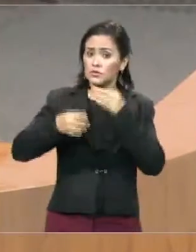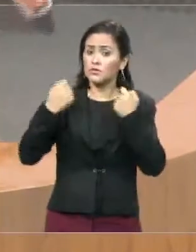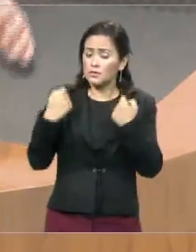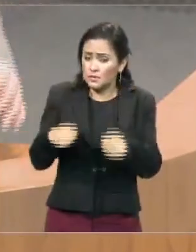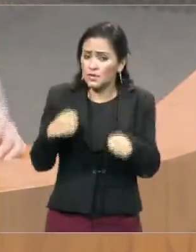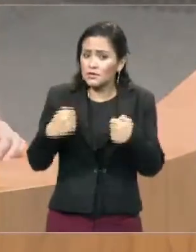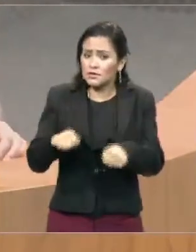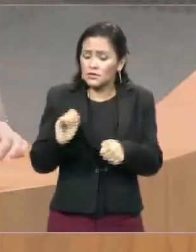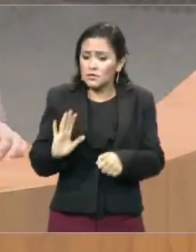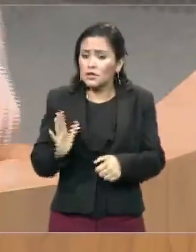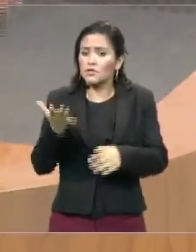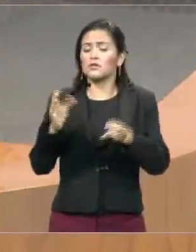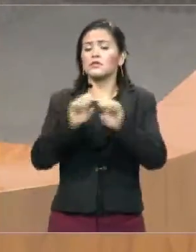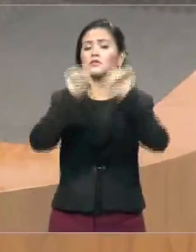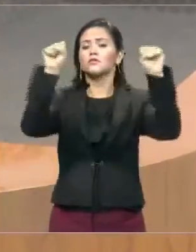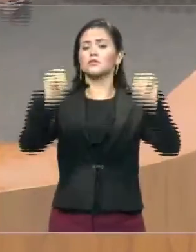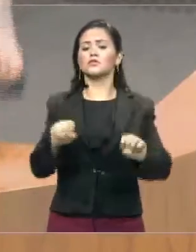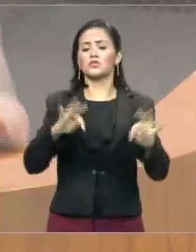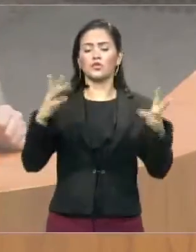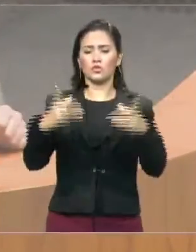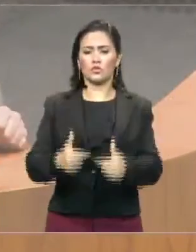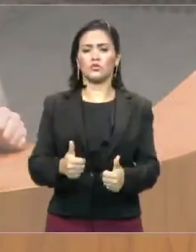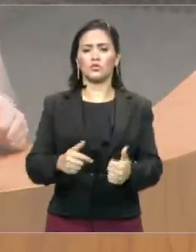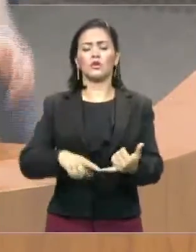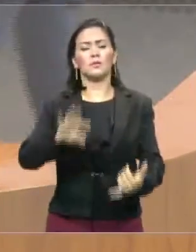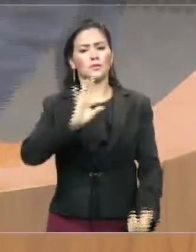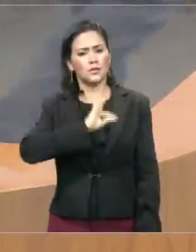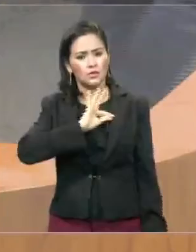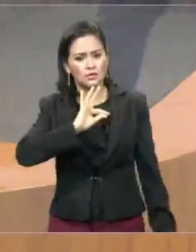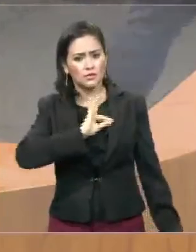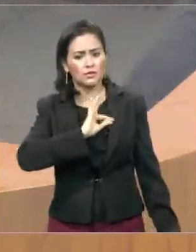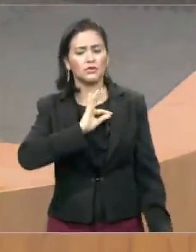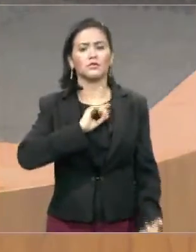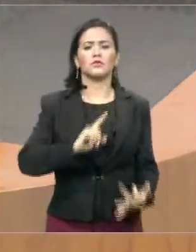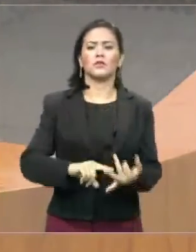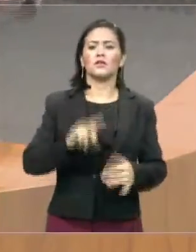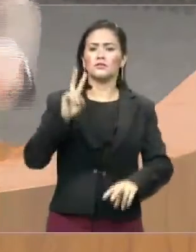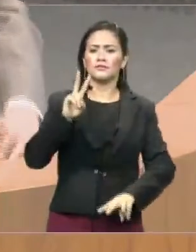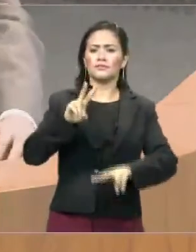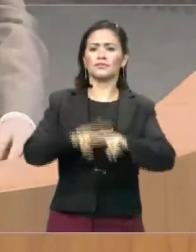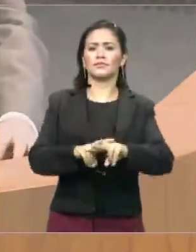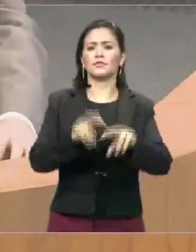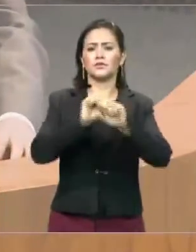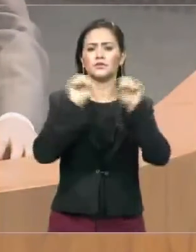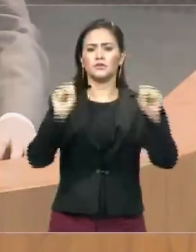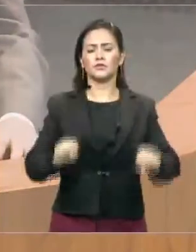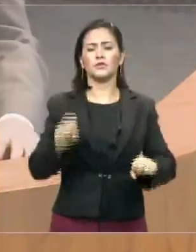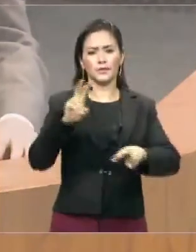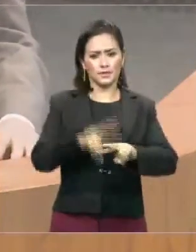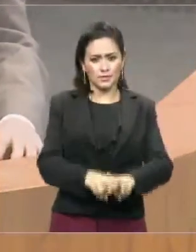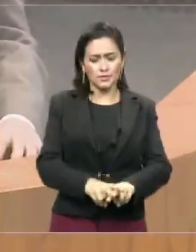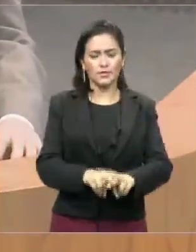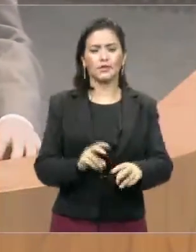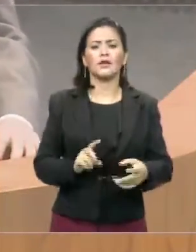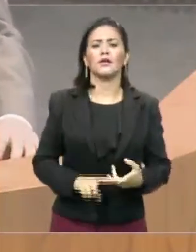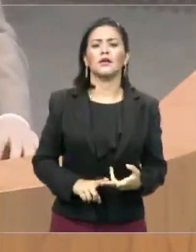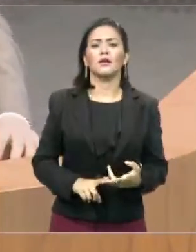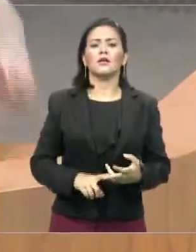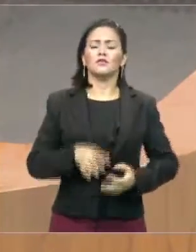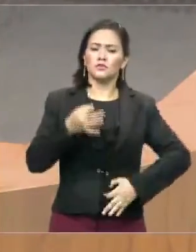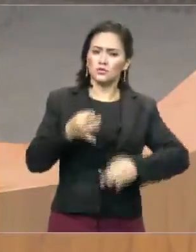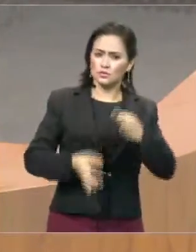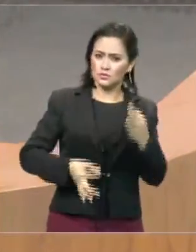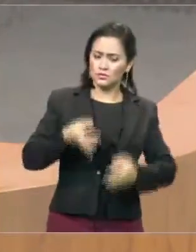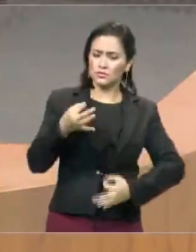o sistema, não só a polícia, não só Pedrinhas e o sistema penitenciário, mas o poder